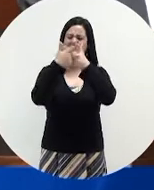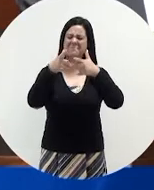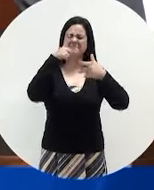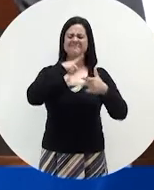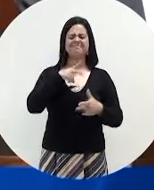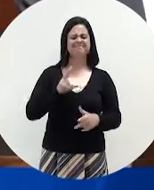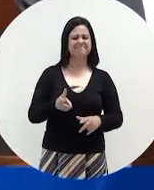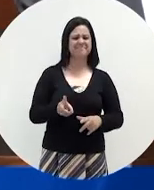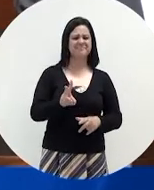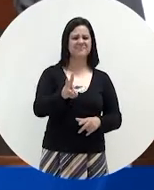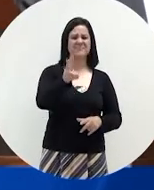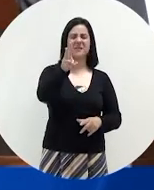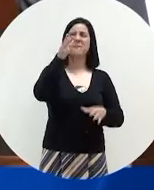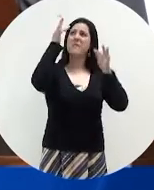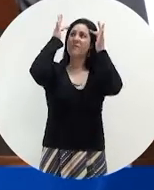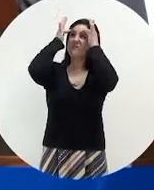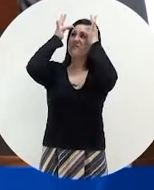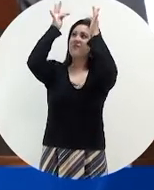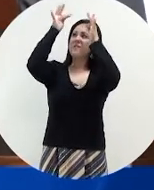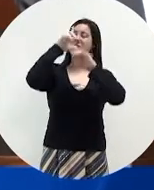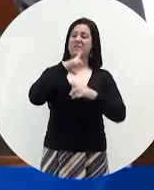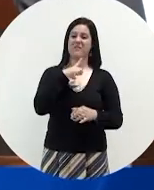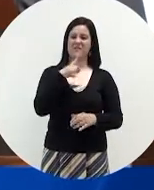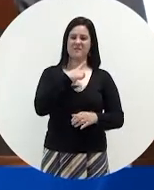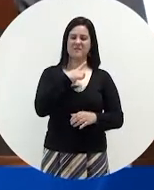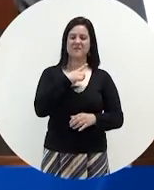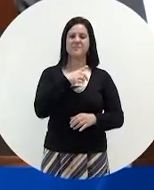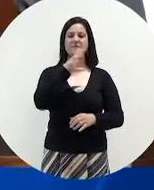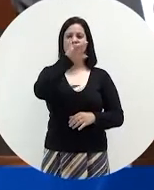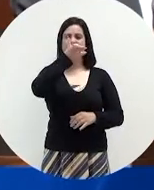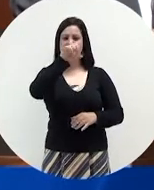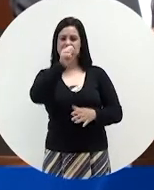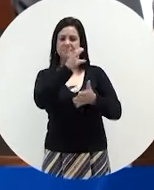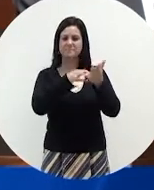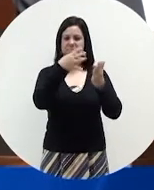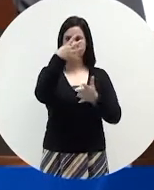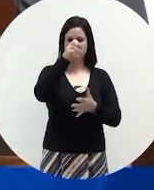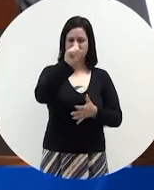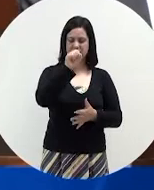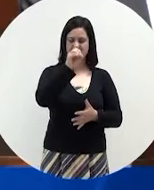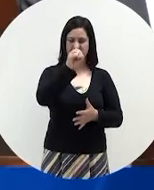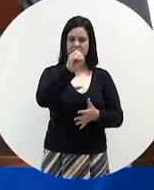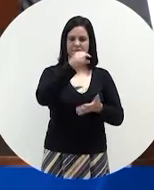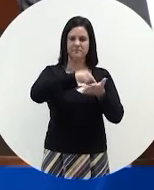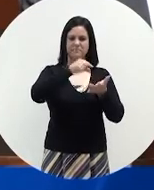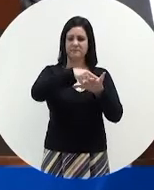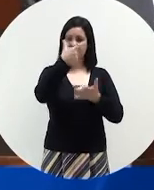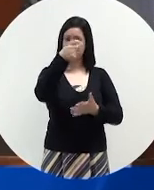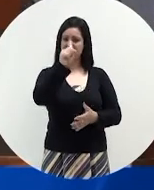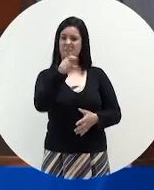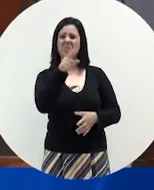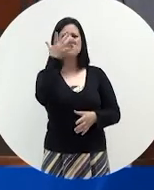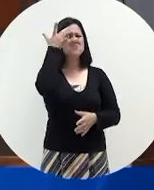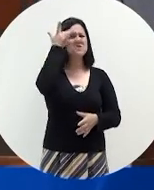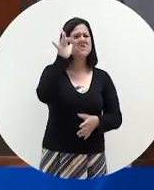por seu auxílio, cuja esperança está no Senhor seu Deus, que fez os céus, a terra, o mar e tudo que neles há,